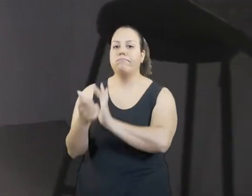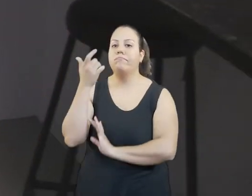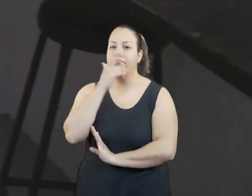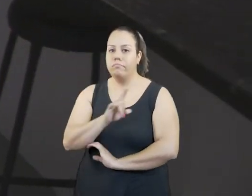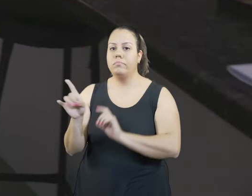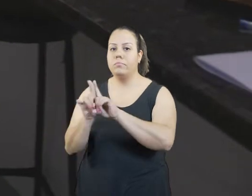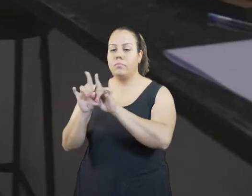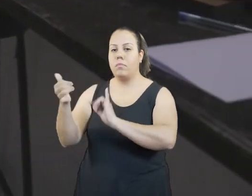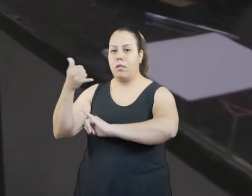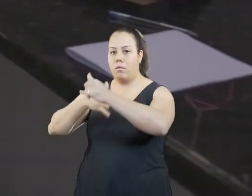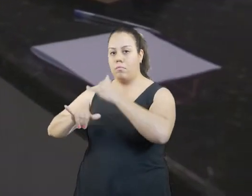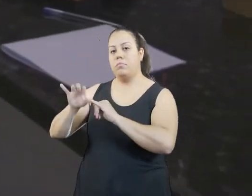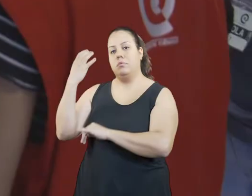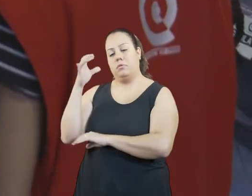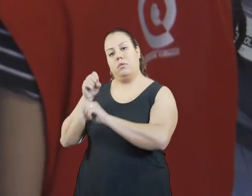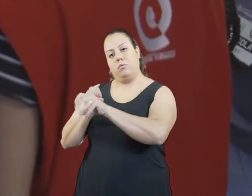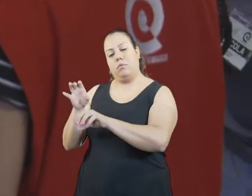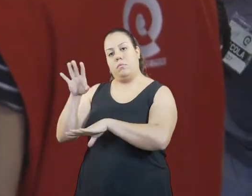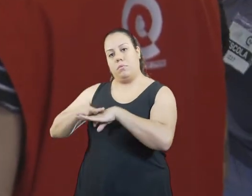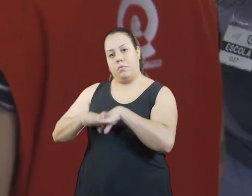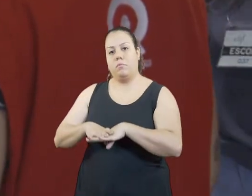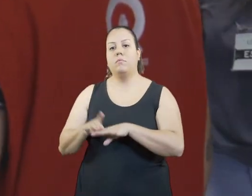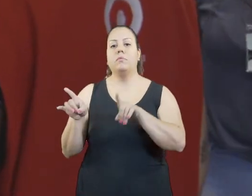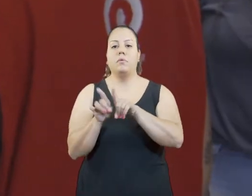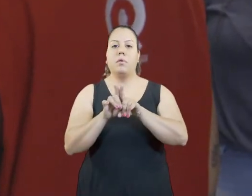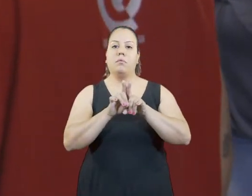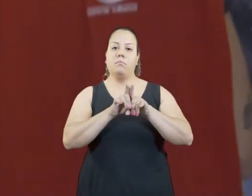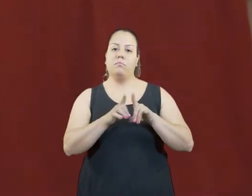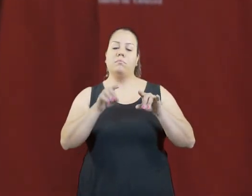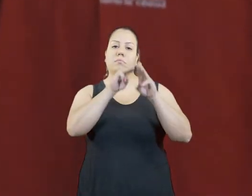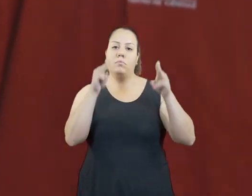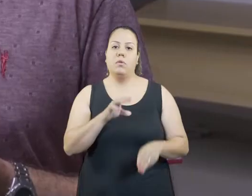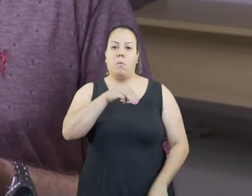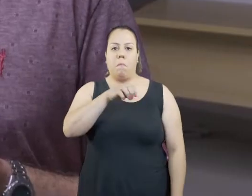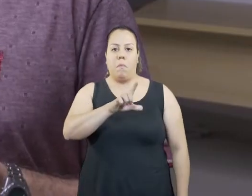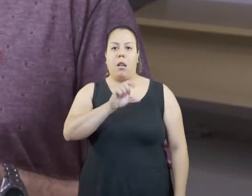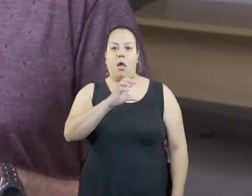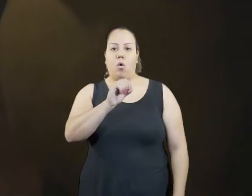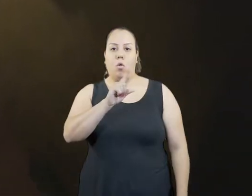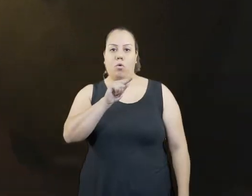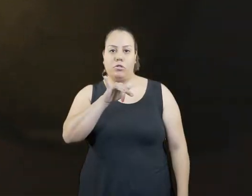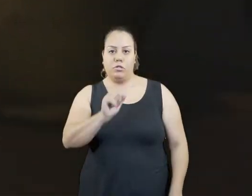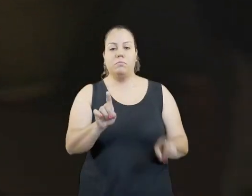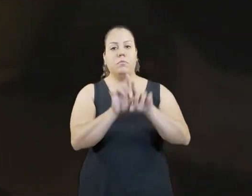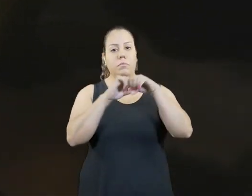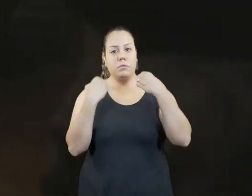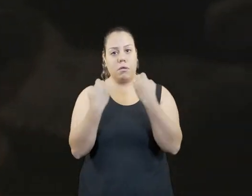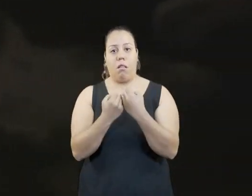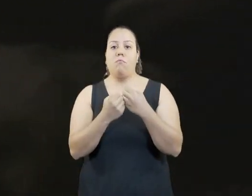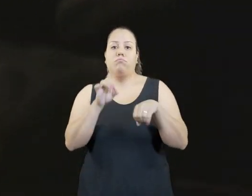Laboratório de Ciências e Educação Matemática, o espaço interativo do Museu de Malacologia, e a gente tem um salão de exposições temporárias. A gente tem o